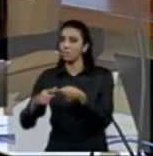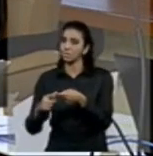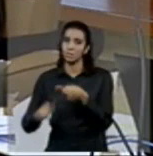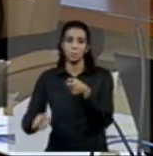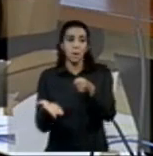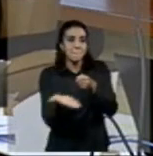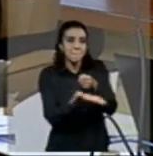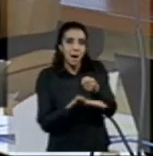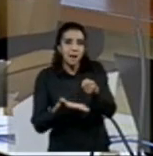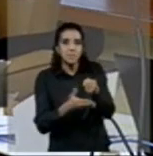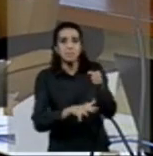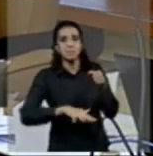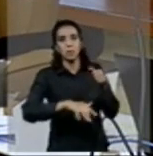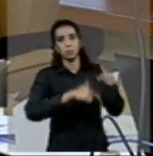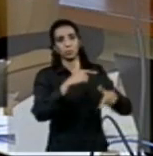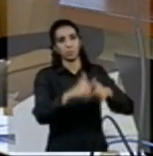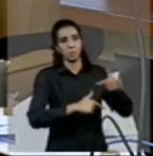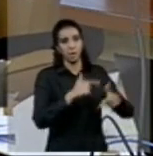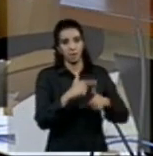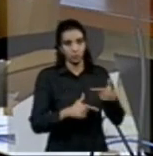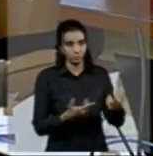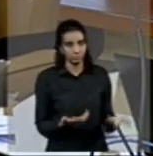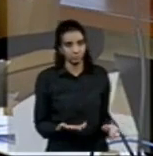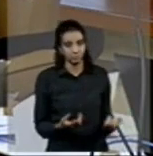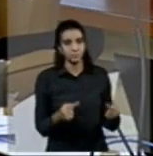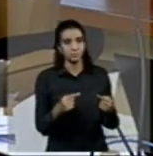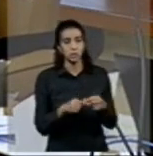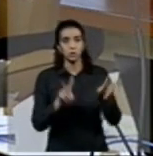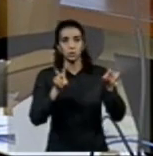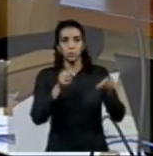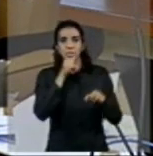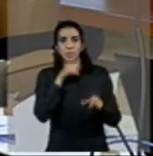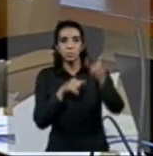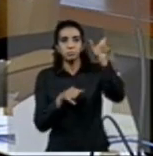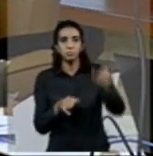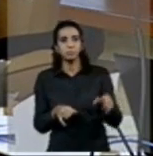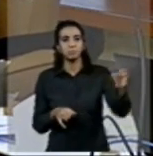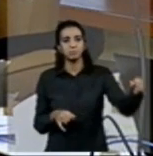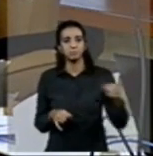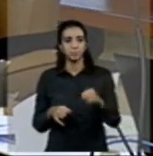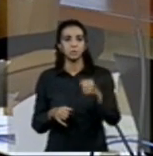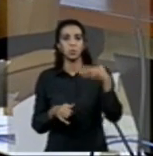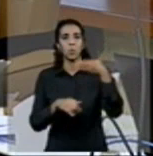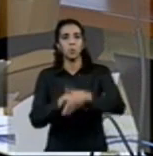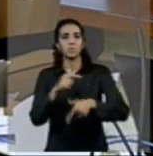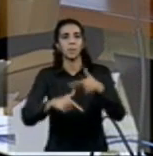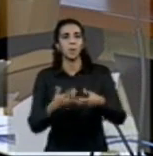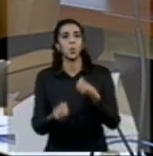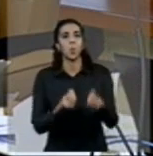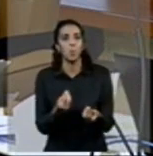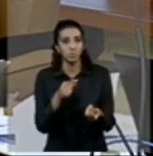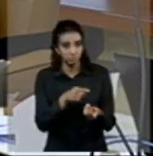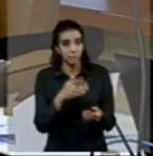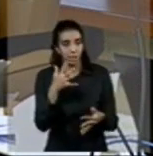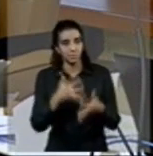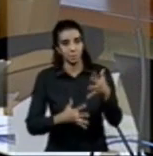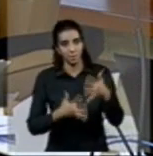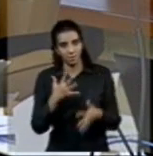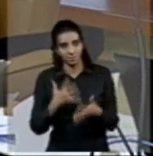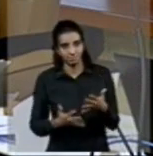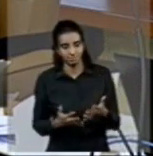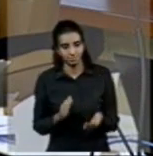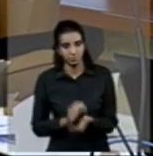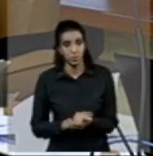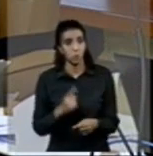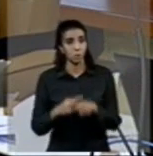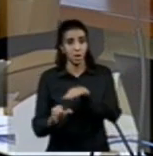princípios trabalhistas atinentes à inserção do trabalhador na cadeia produtiva da empresa, sem a